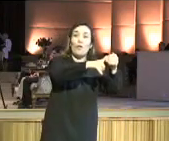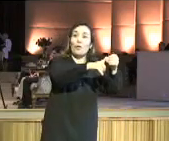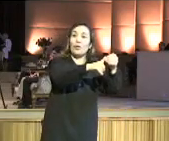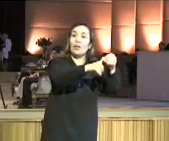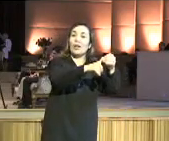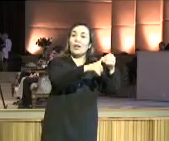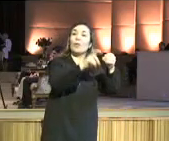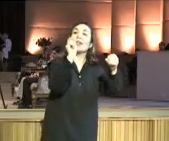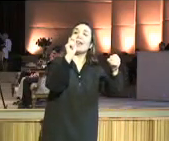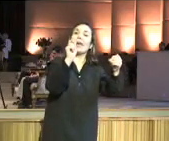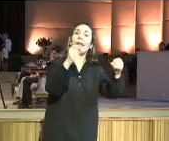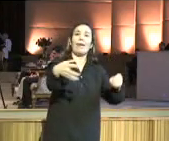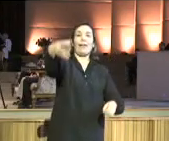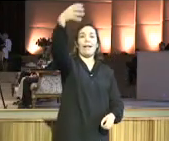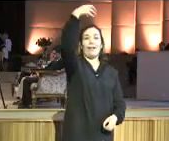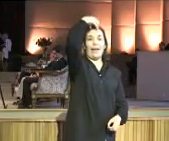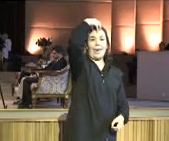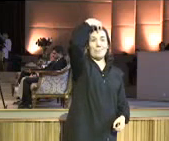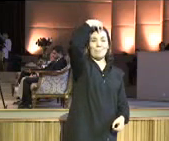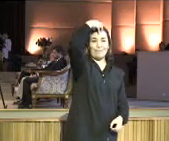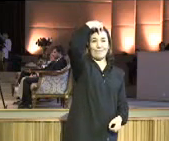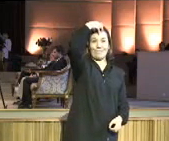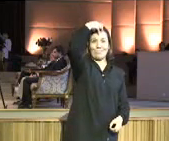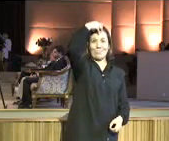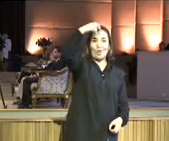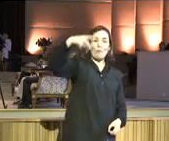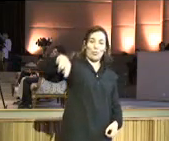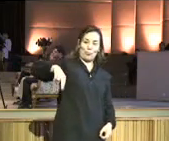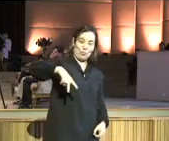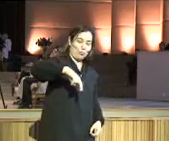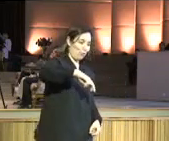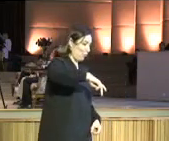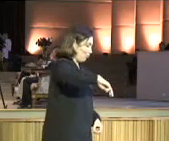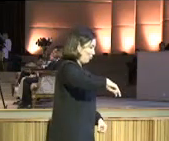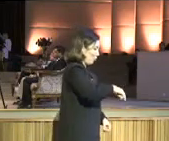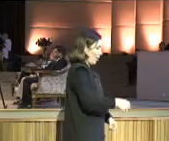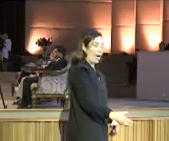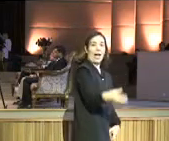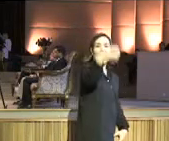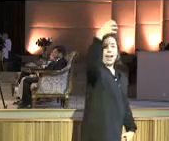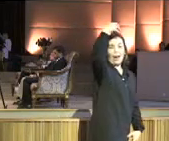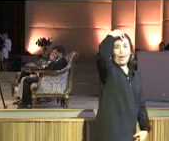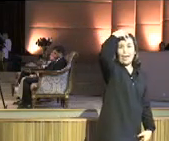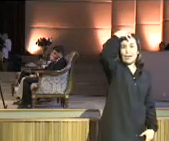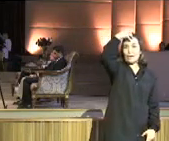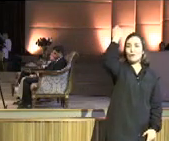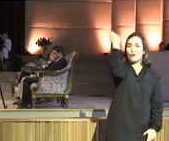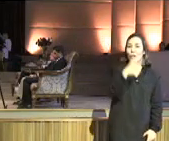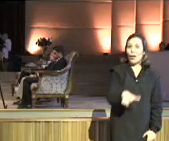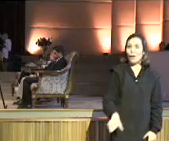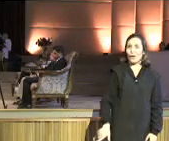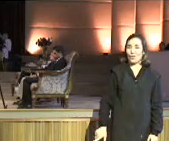Mas aquele trono e aquela coroa nunca mais tiveram o mesmo significado.